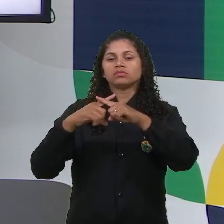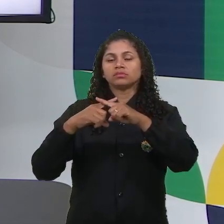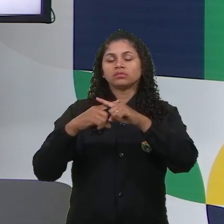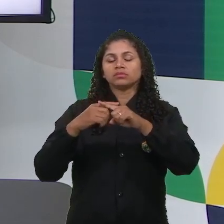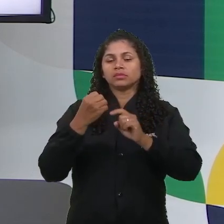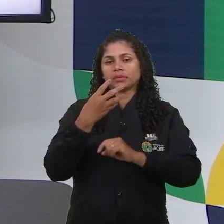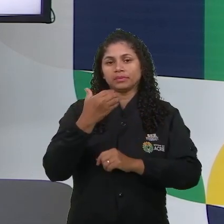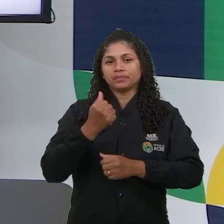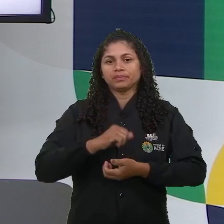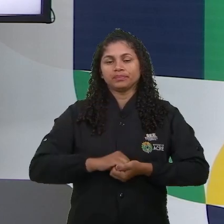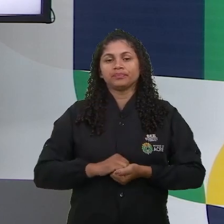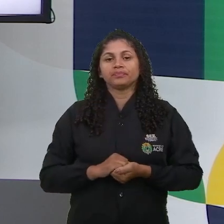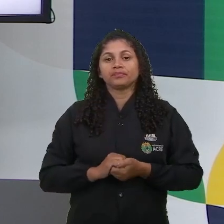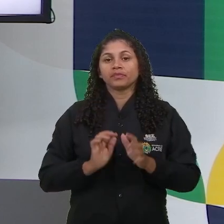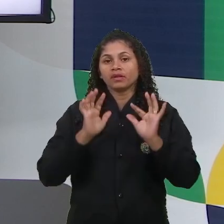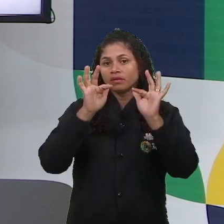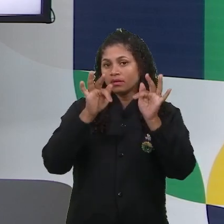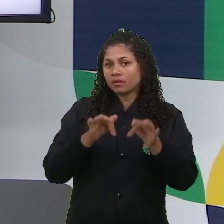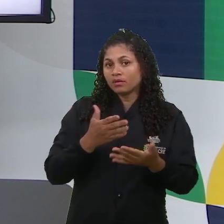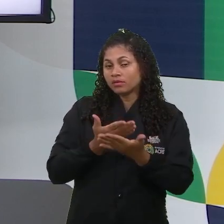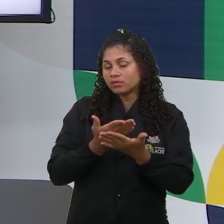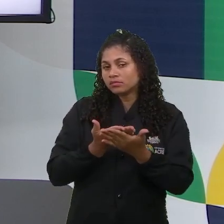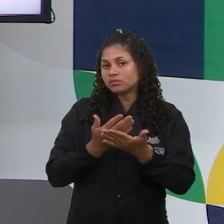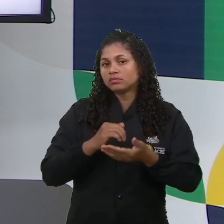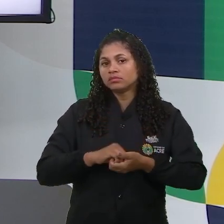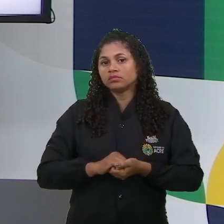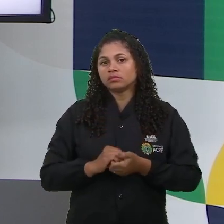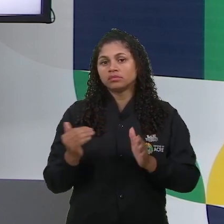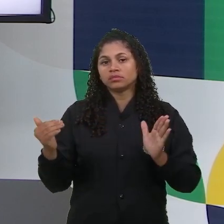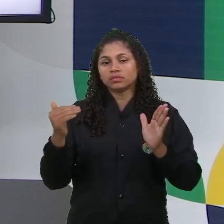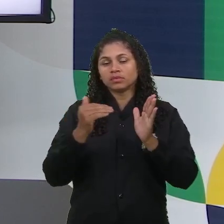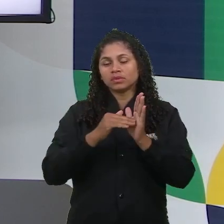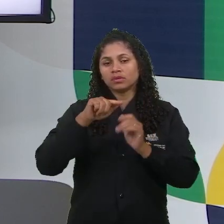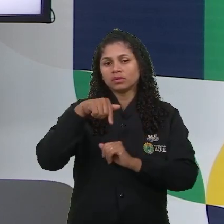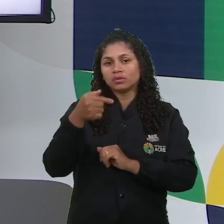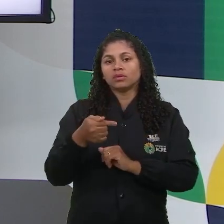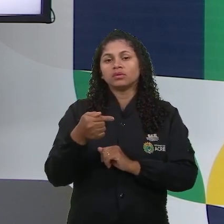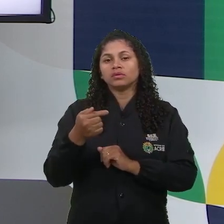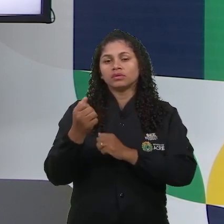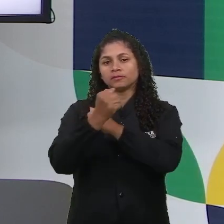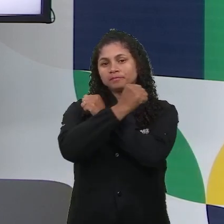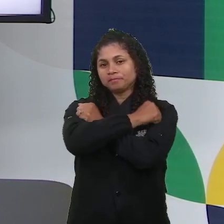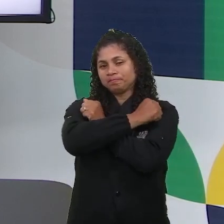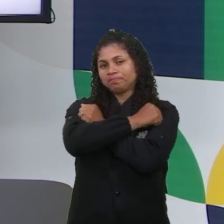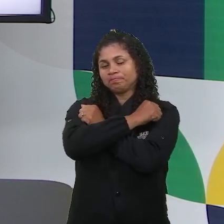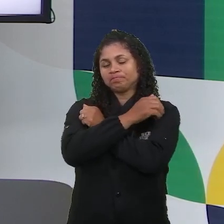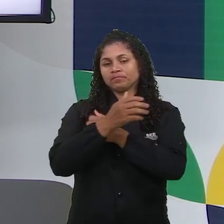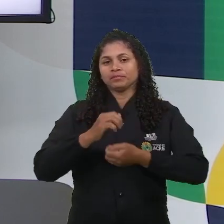Então, nós vamos ficar por aqui. Até uma próxima vez. Um forte abraço.